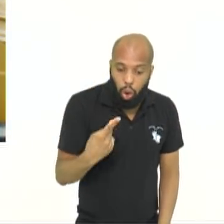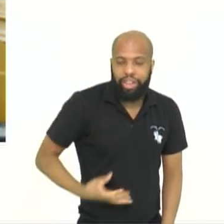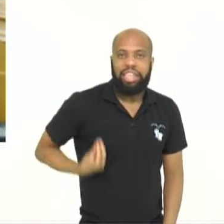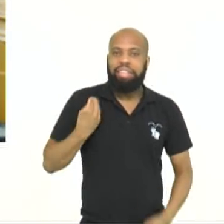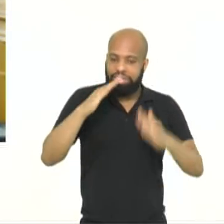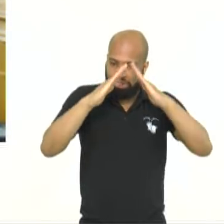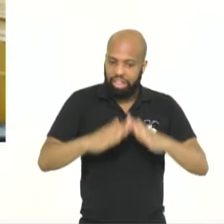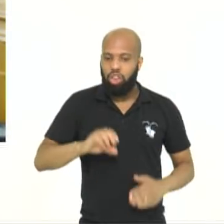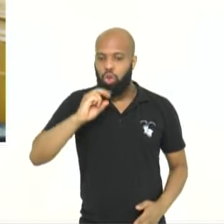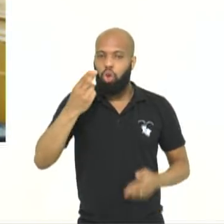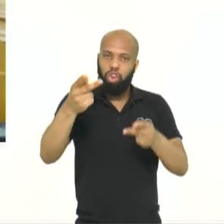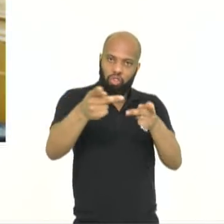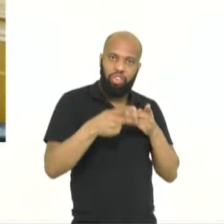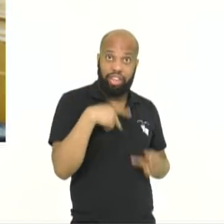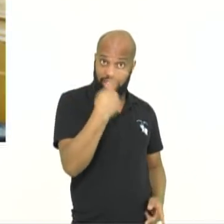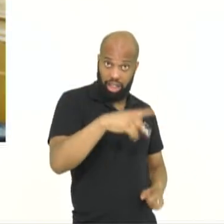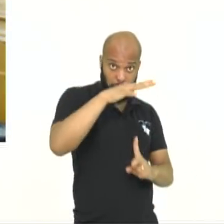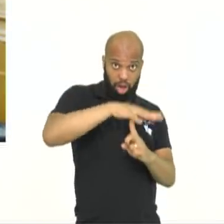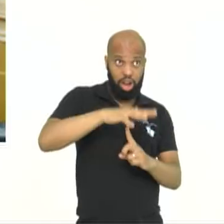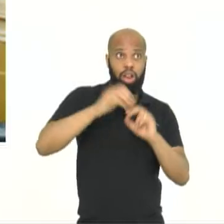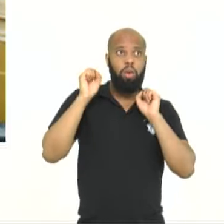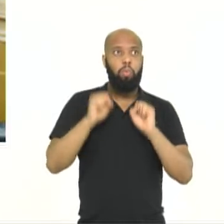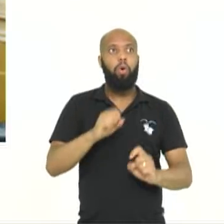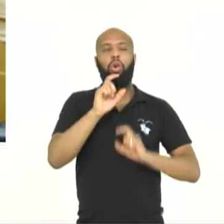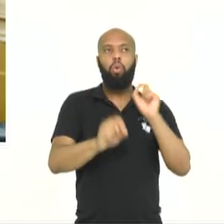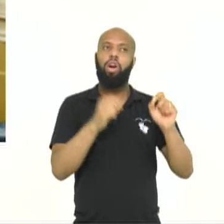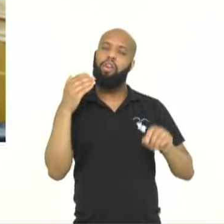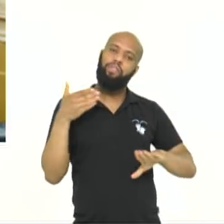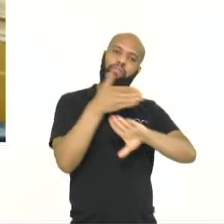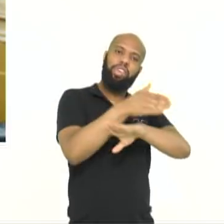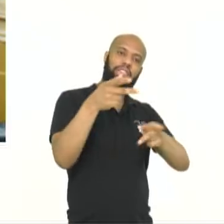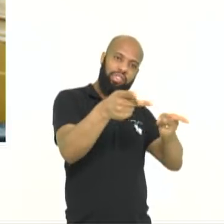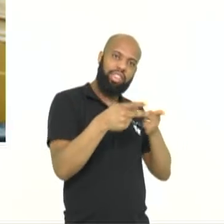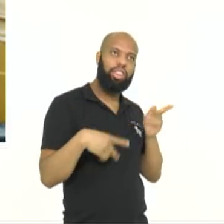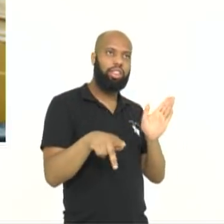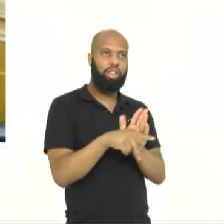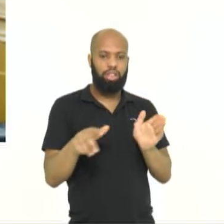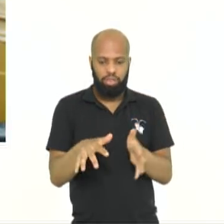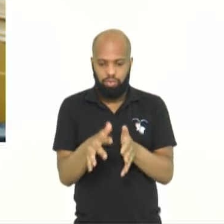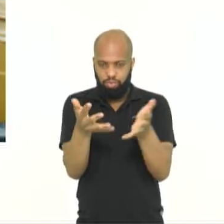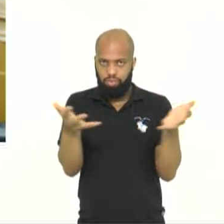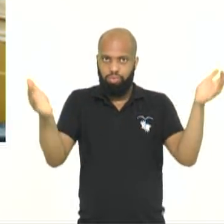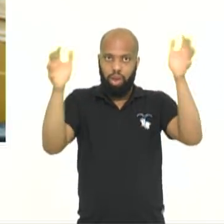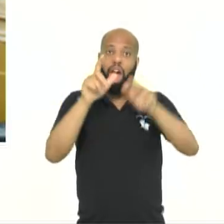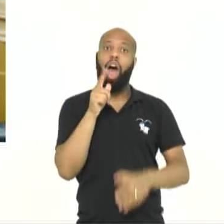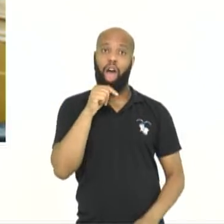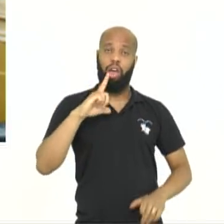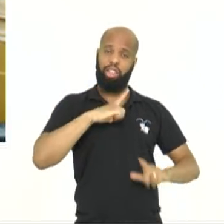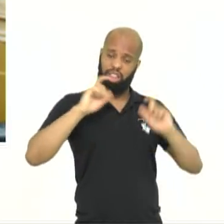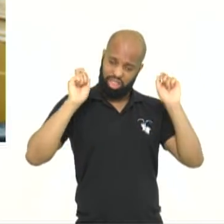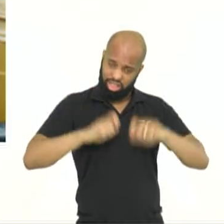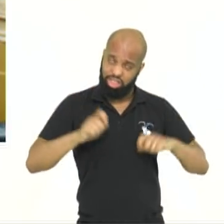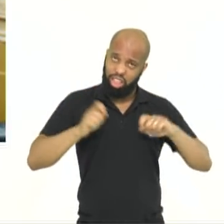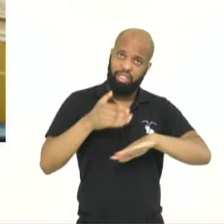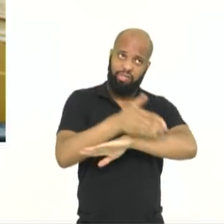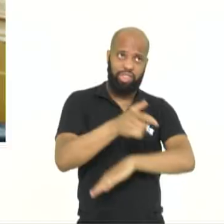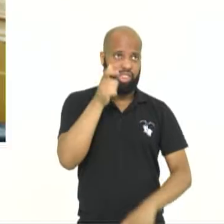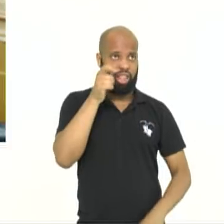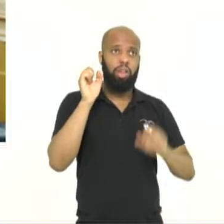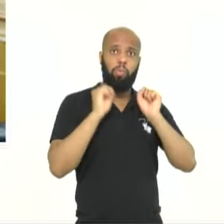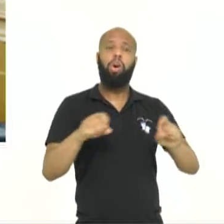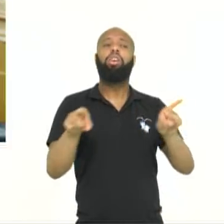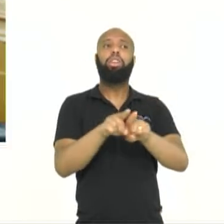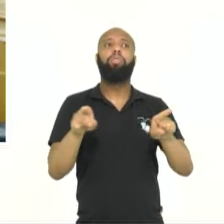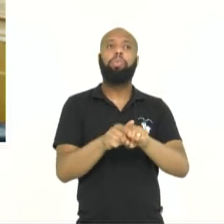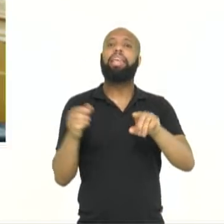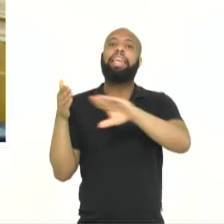venha visitar aqui, nossos paranenses, vocês podem fazer uma visita aqui ao reservatório, é permitida a visita. Podem visitar